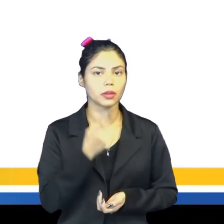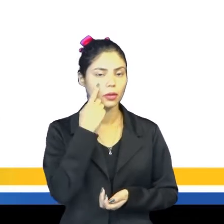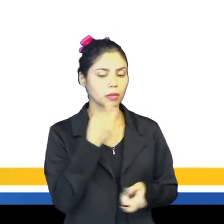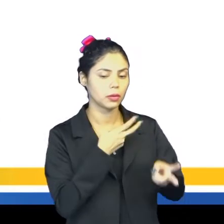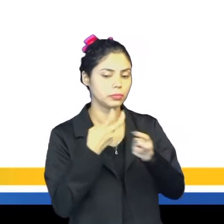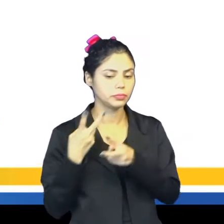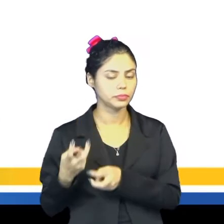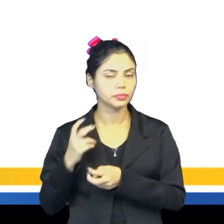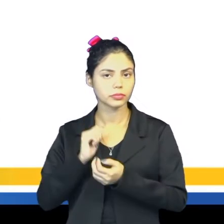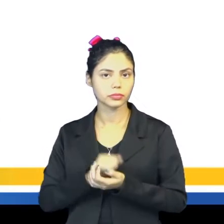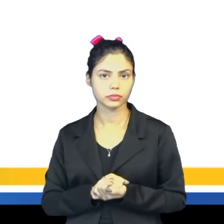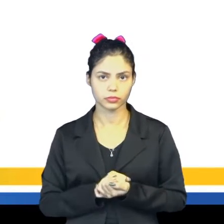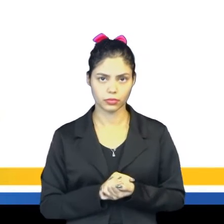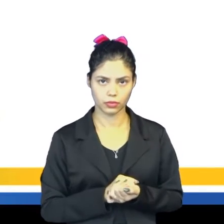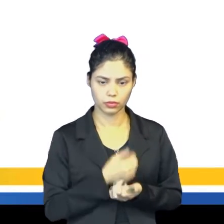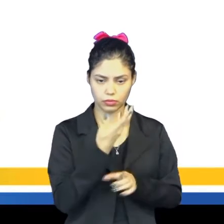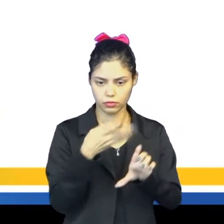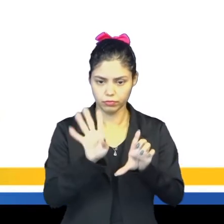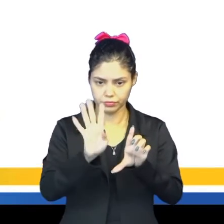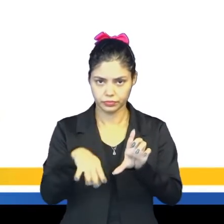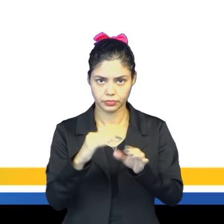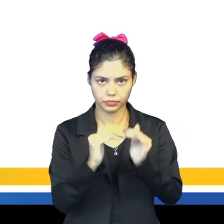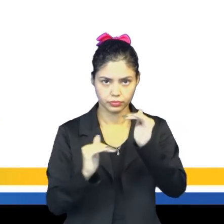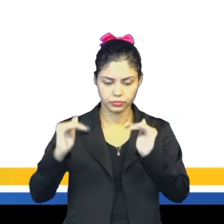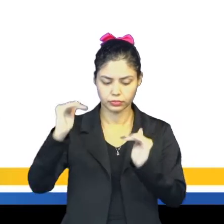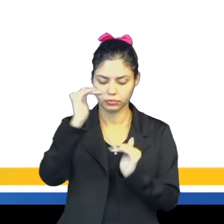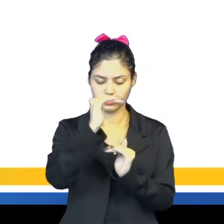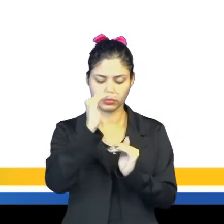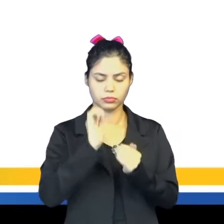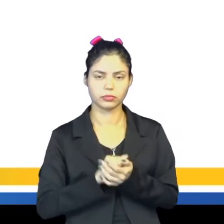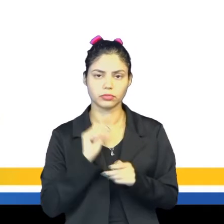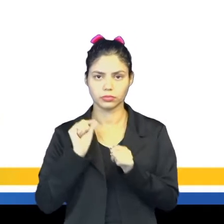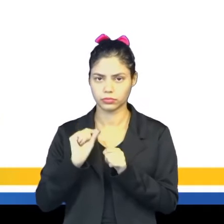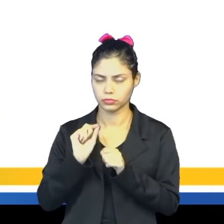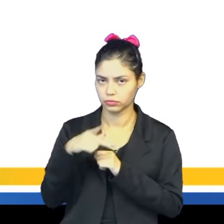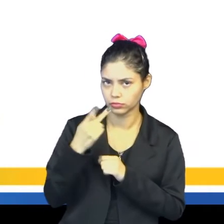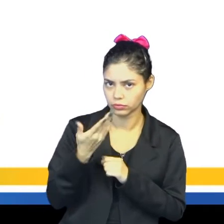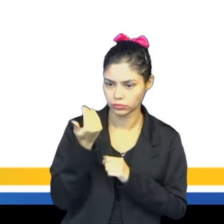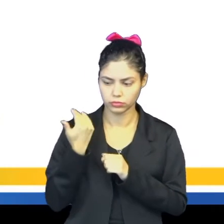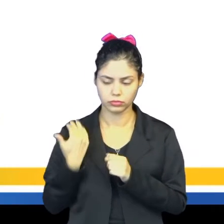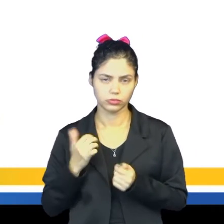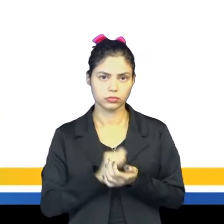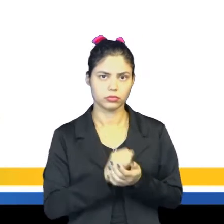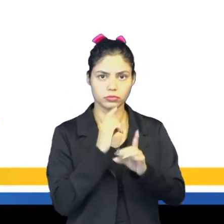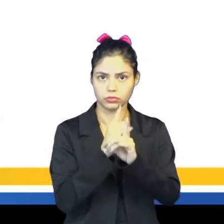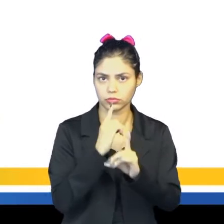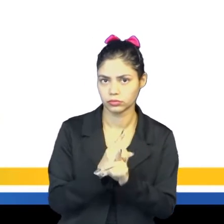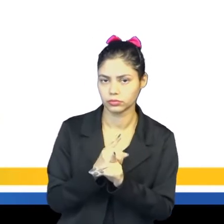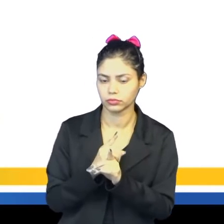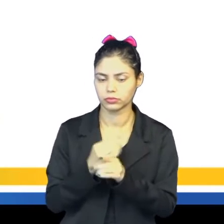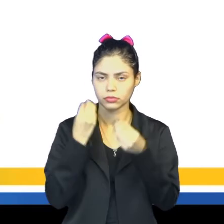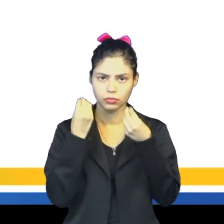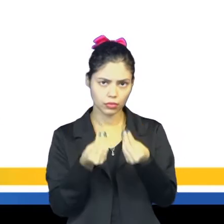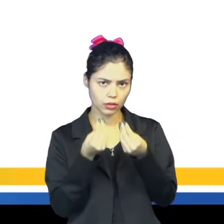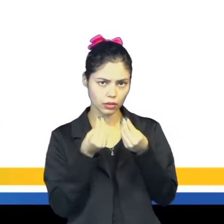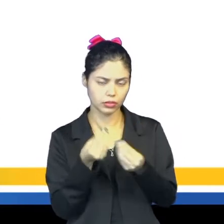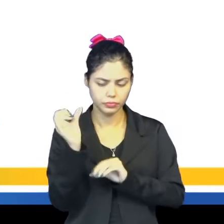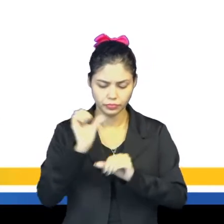Observe, tá? A tabela acima, foi a que nós falamos anteriormente, identificamos para